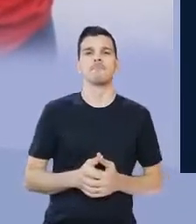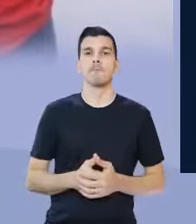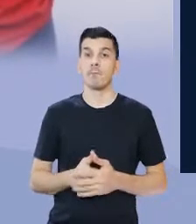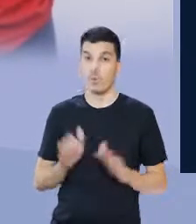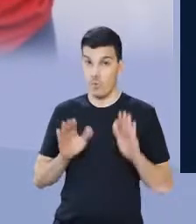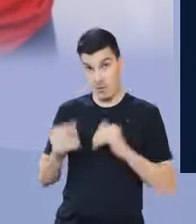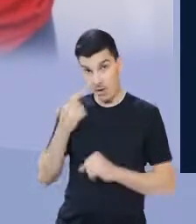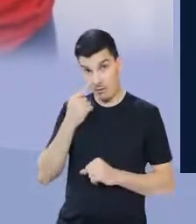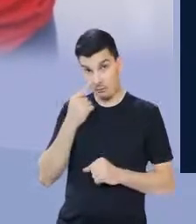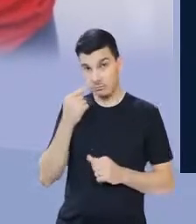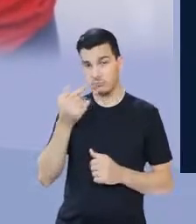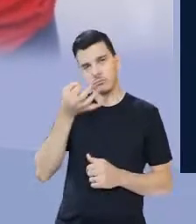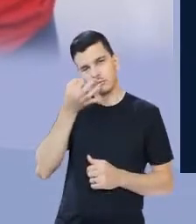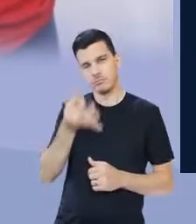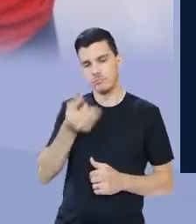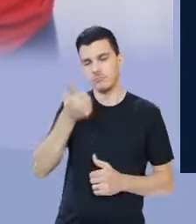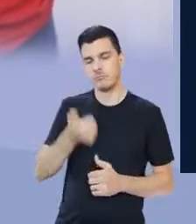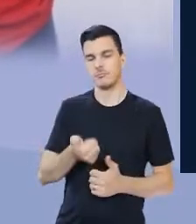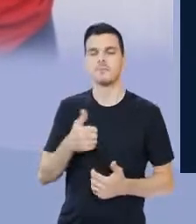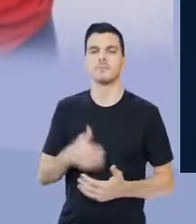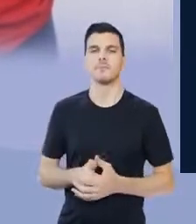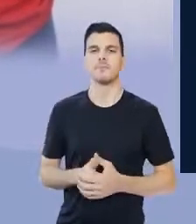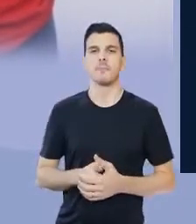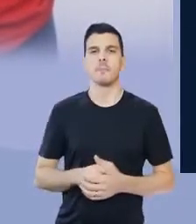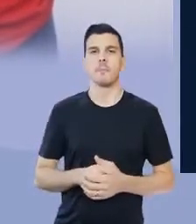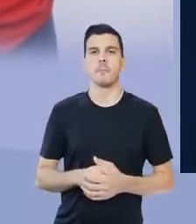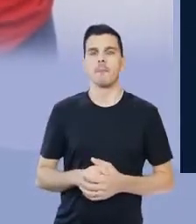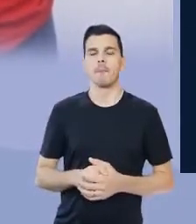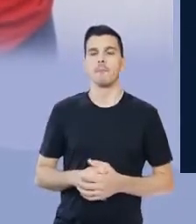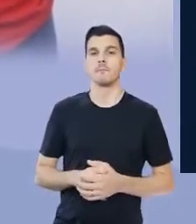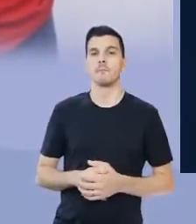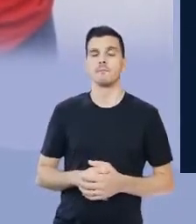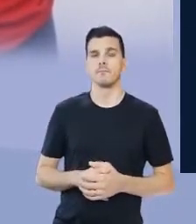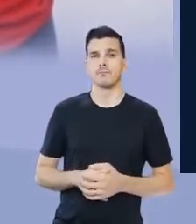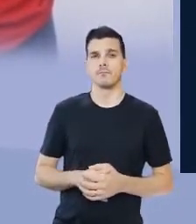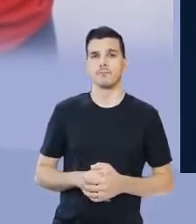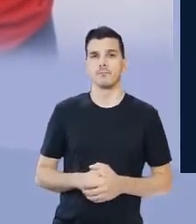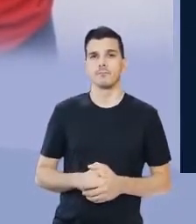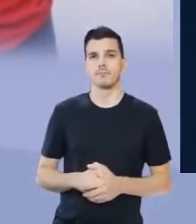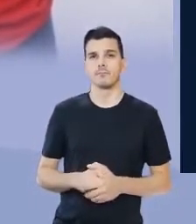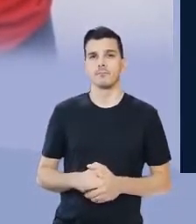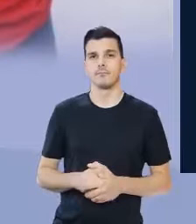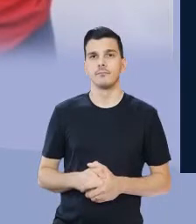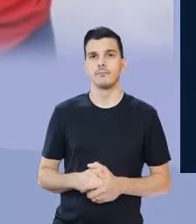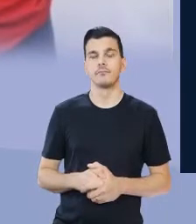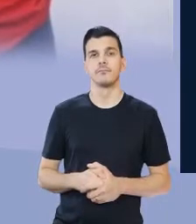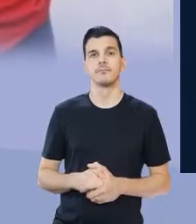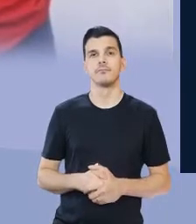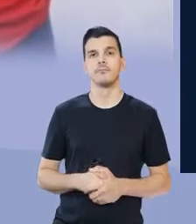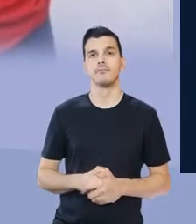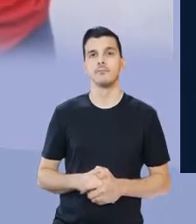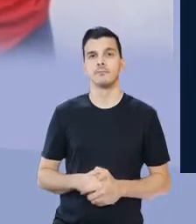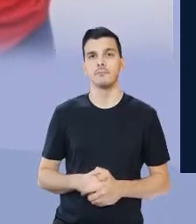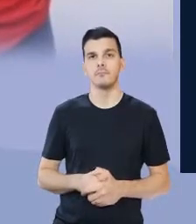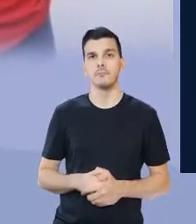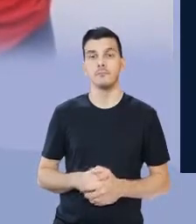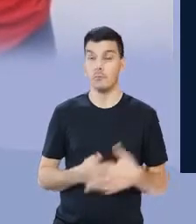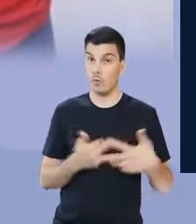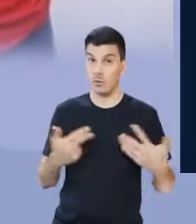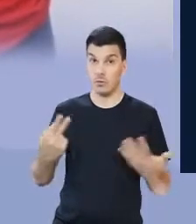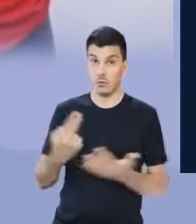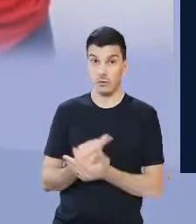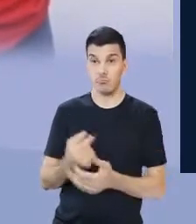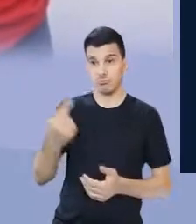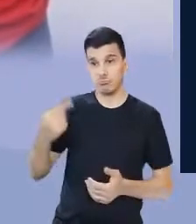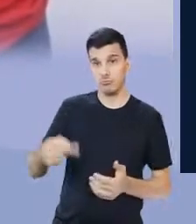cuidado, tá? Used to usa a estrutura do passado simples, de uma rotina, de uma coisa que acontecia várias vezes,